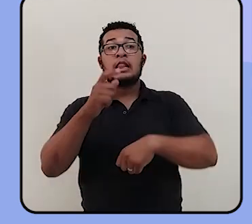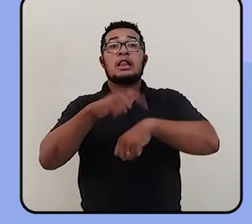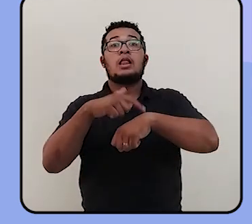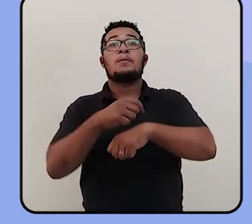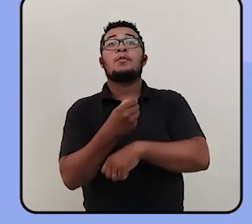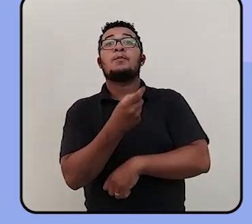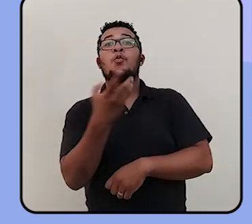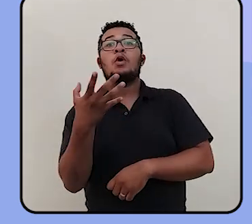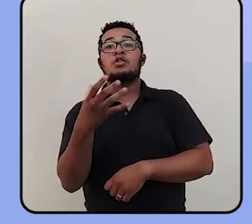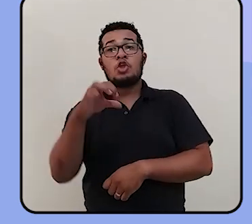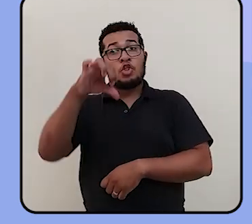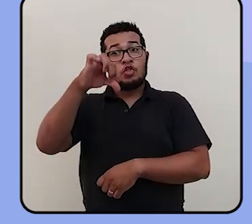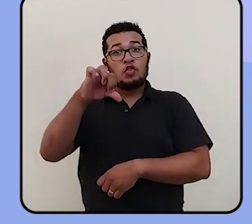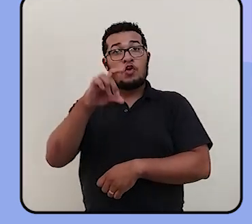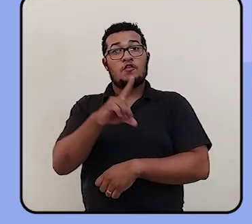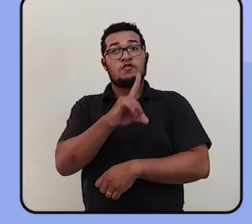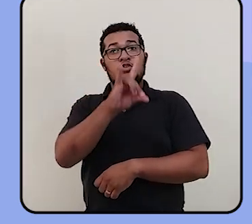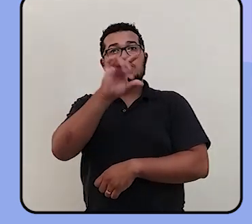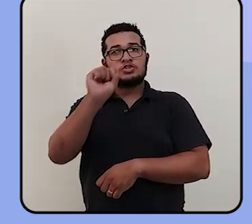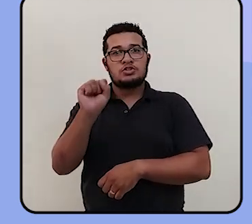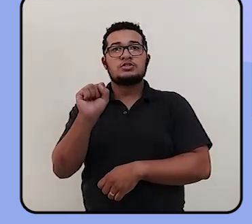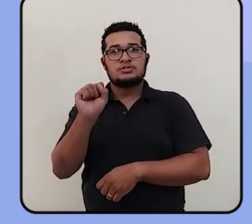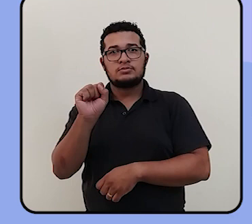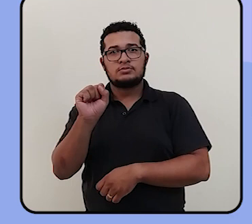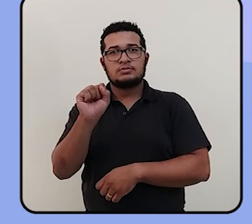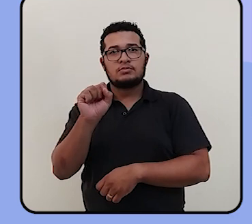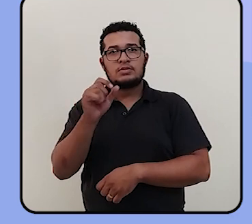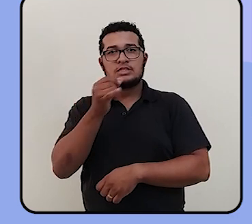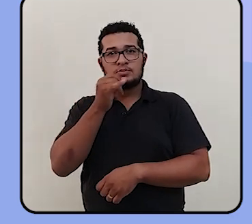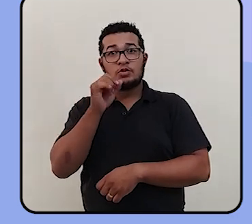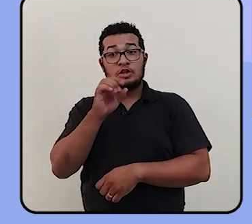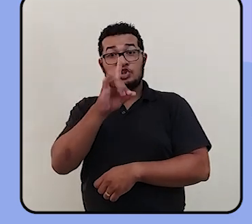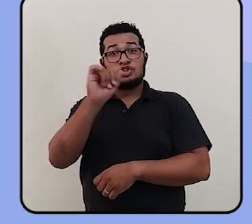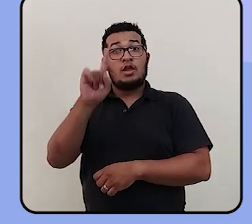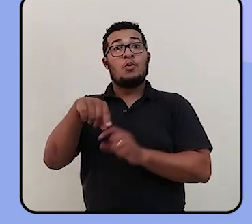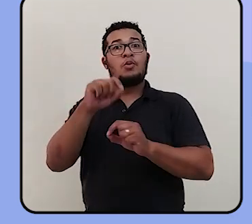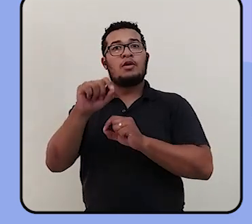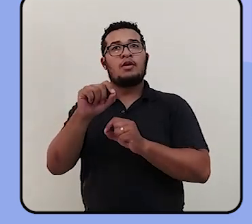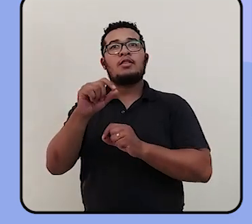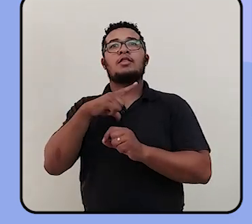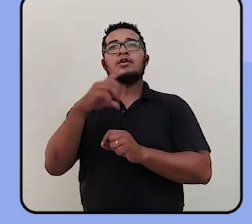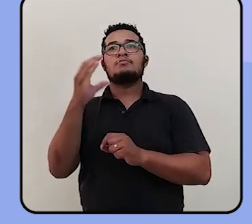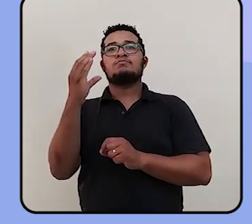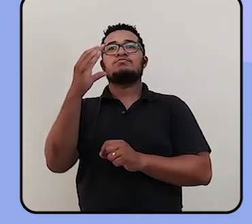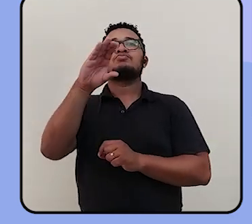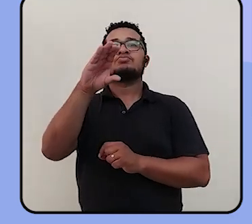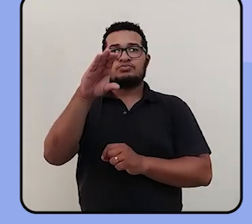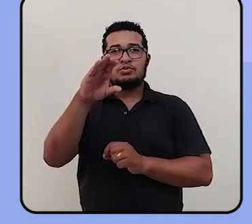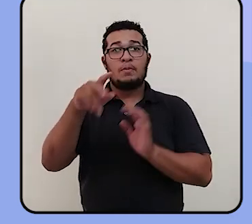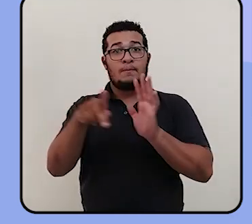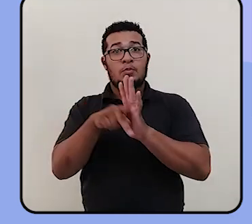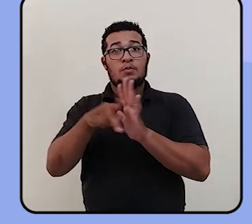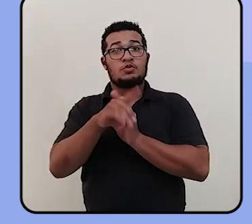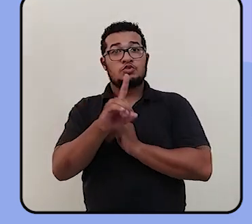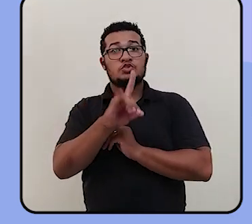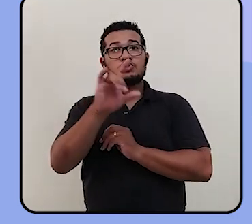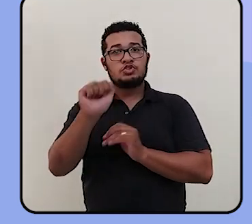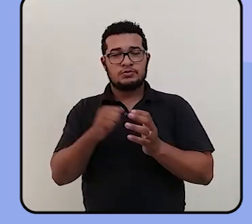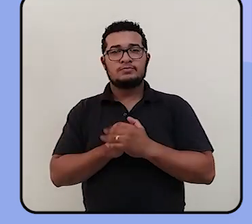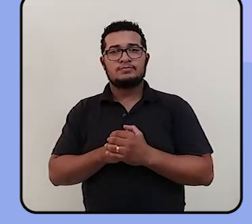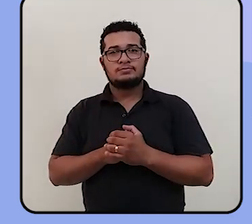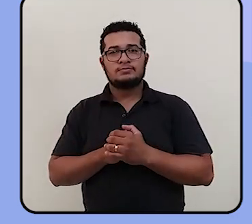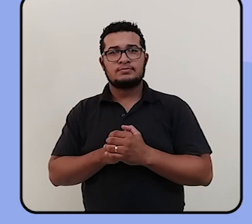7. Em 9 dias de trabalho, coloque ali o 9 na coluna de